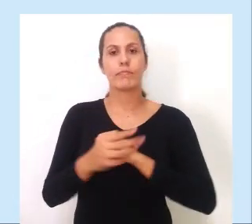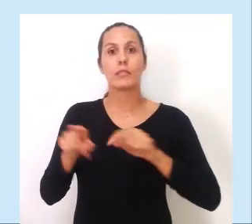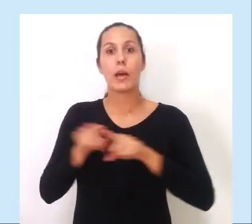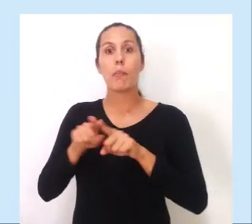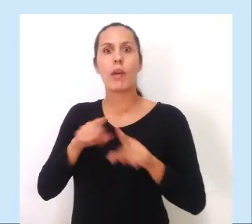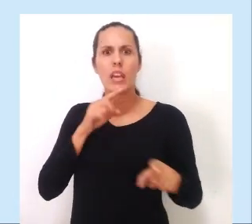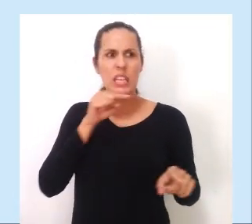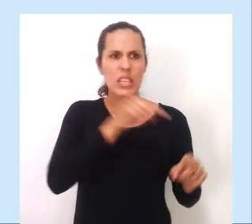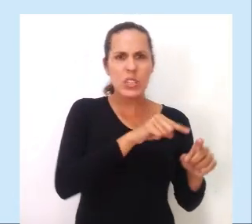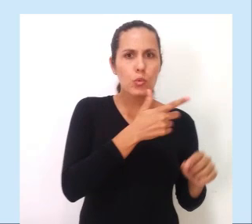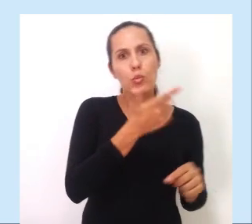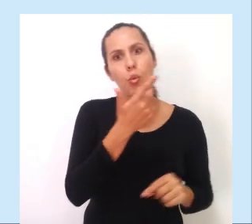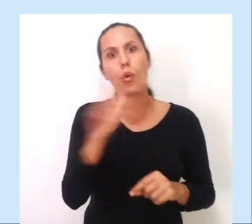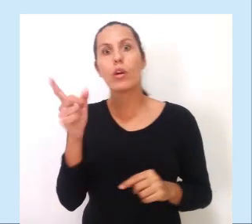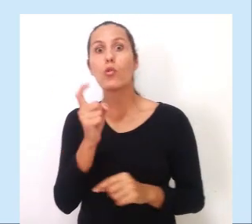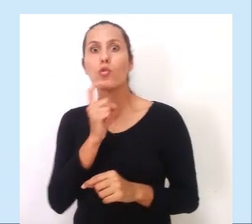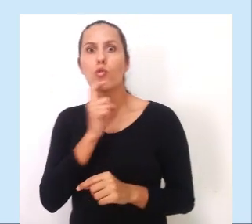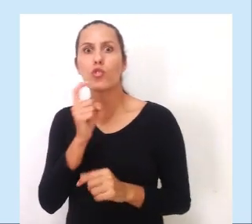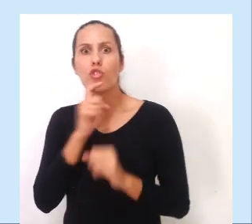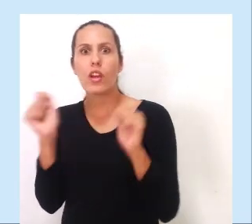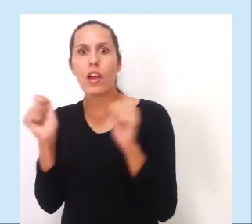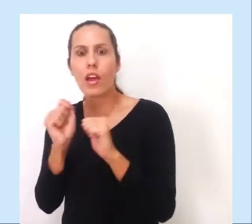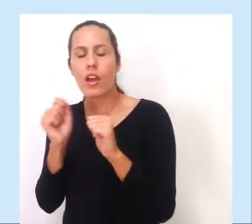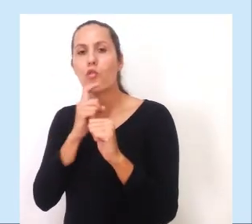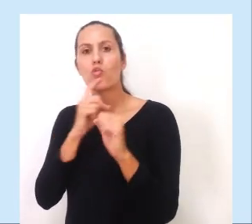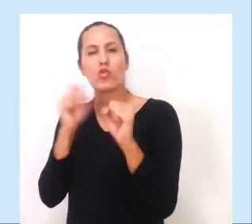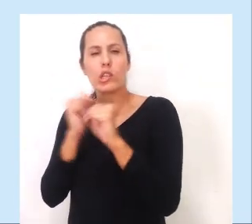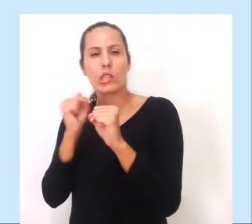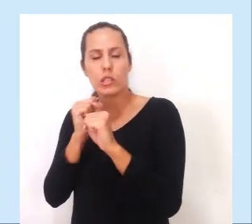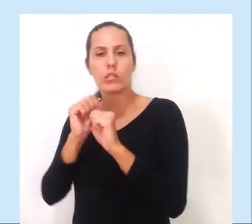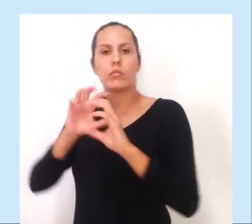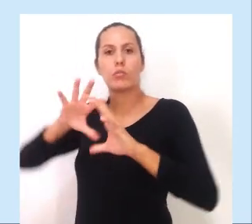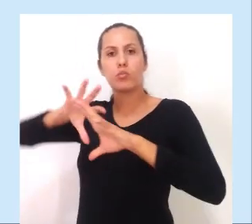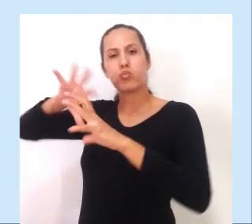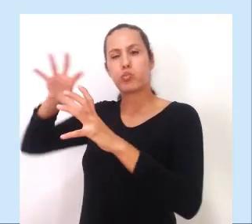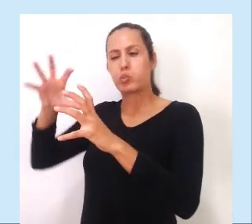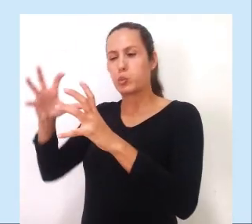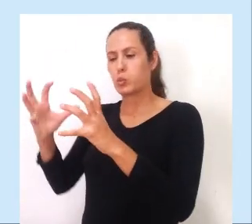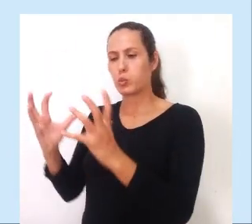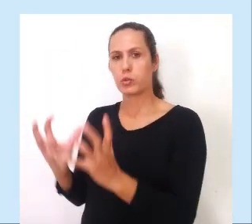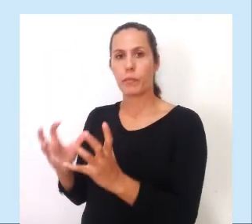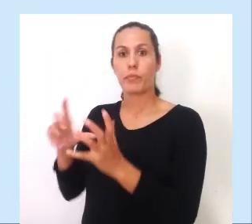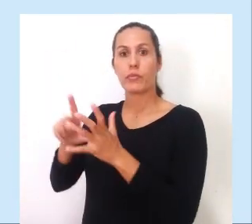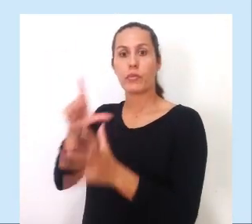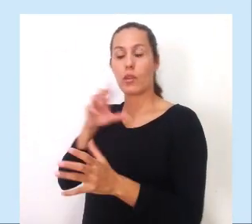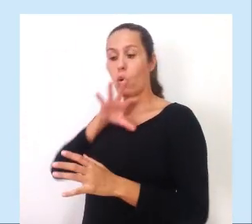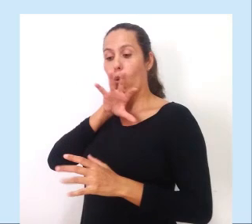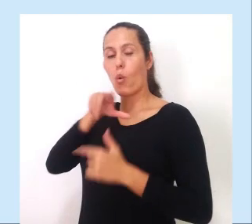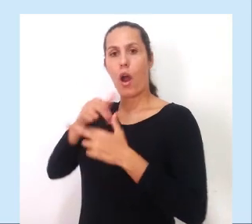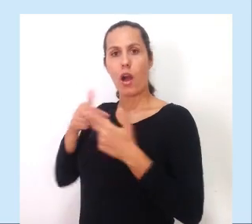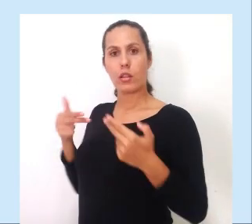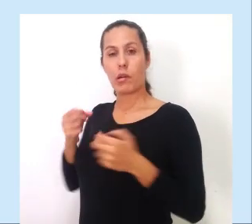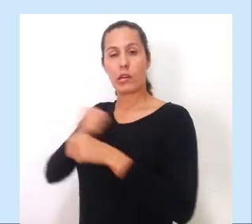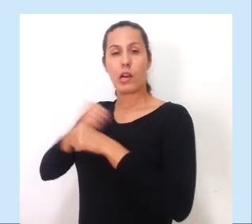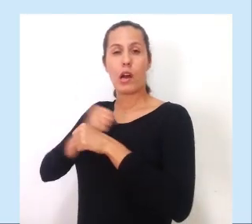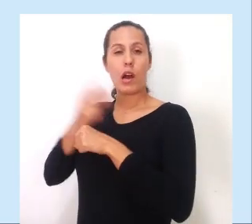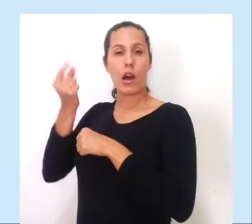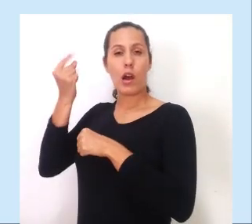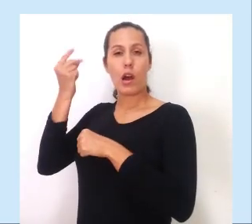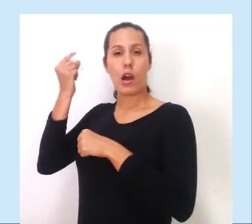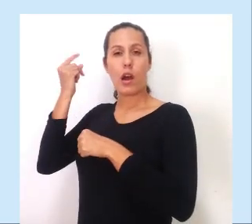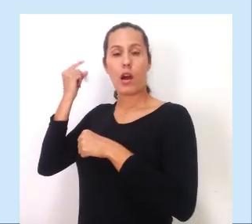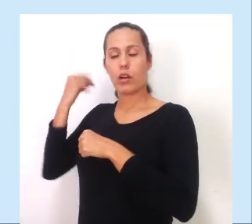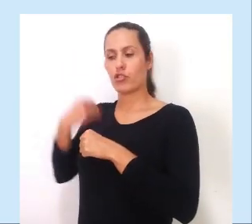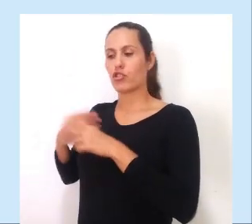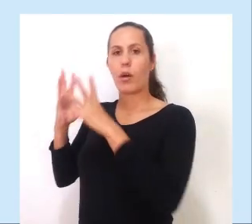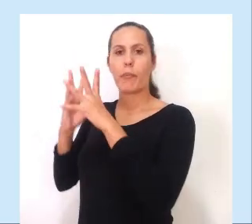do ambá, mas também tem um gelo que conservou aí um animal que há muito